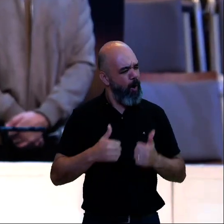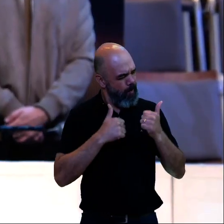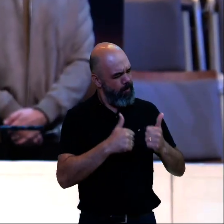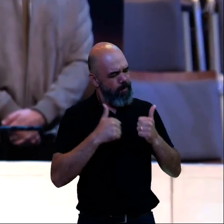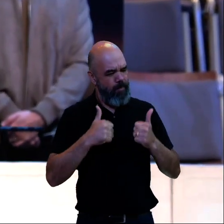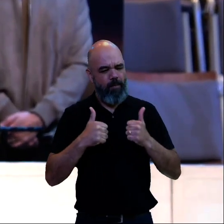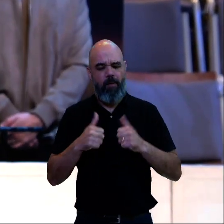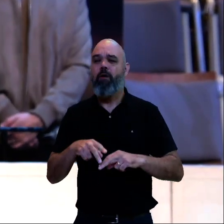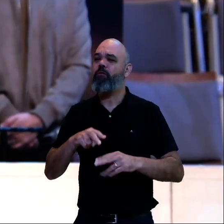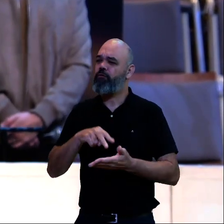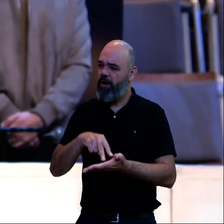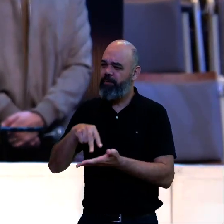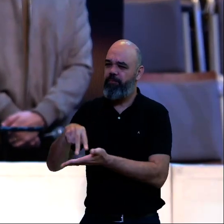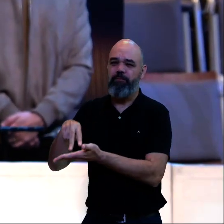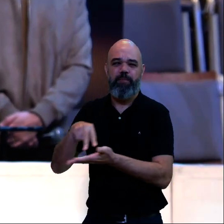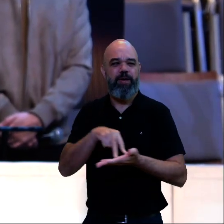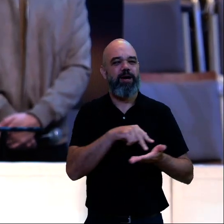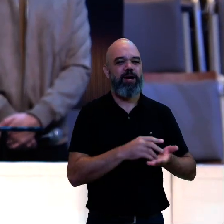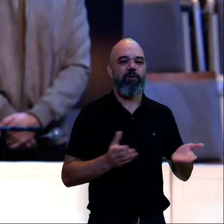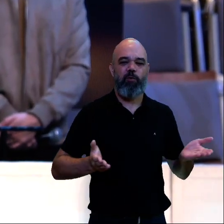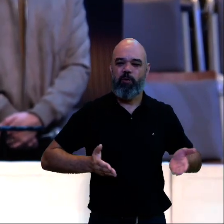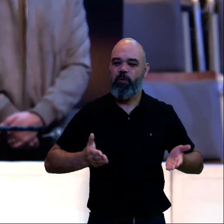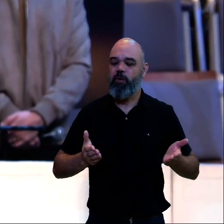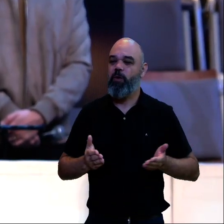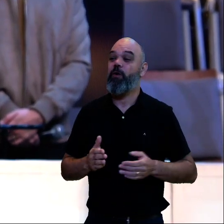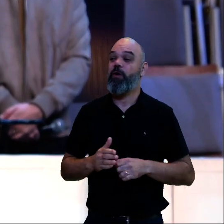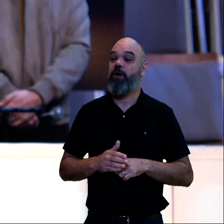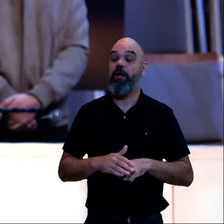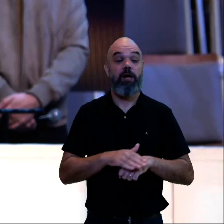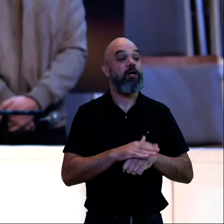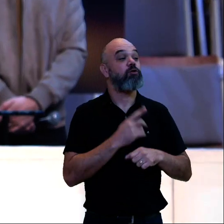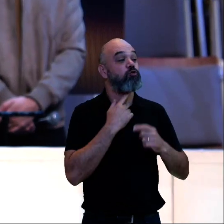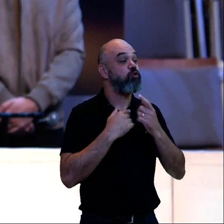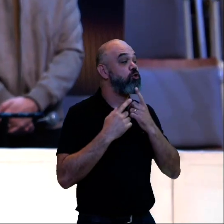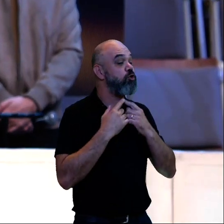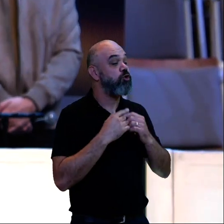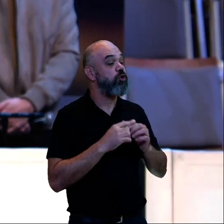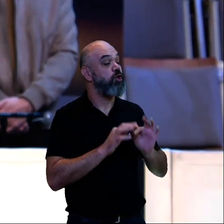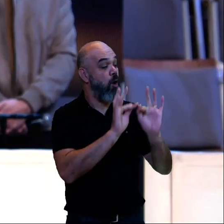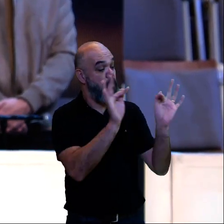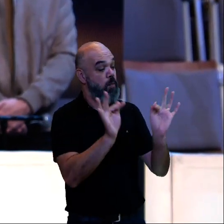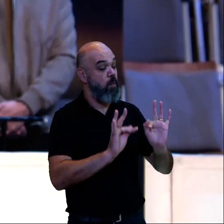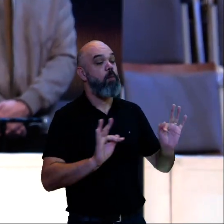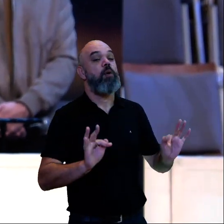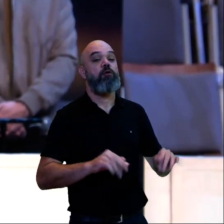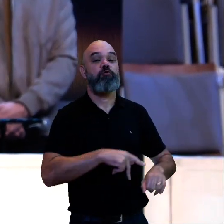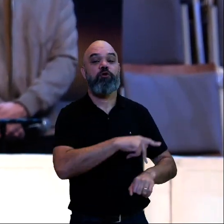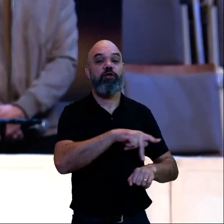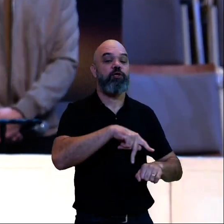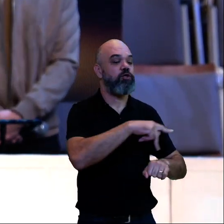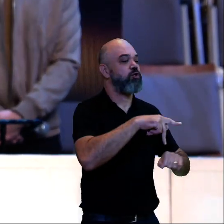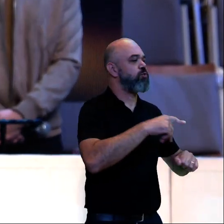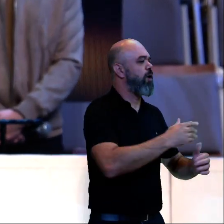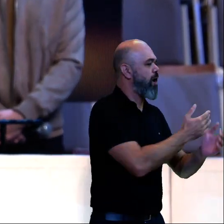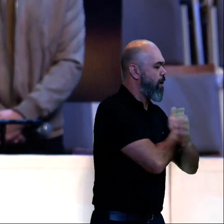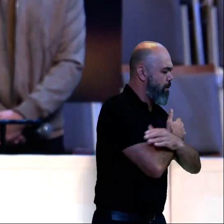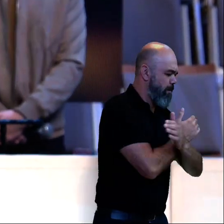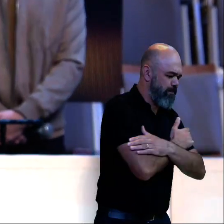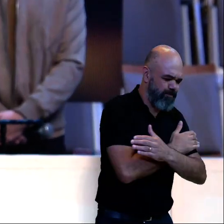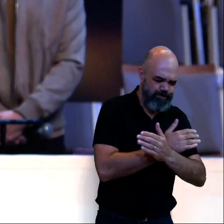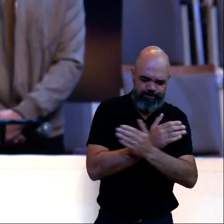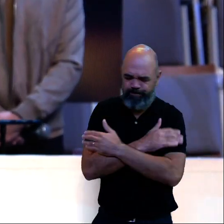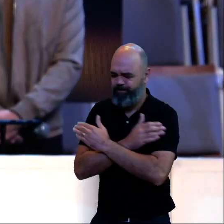você pode colocar em pé, desejar uma feliz Páscoa para quem está perto de você aí, atrás, na